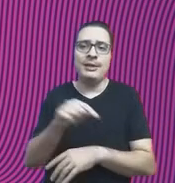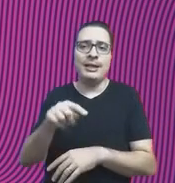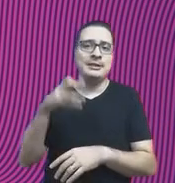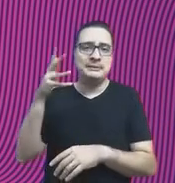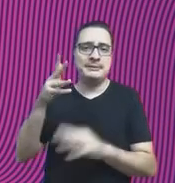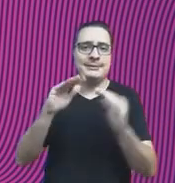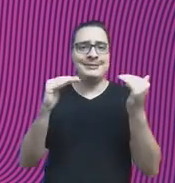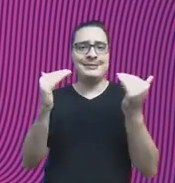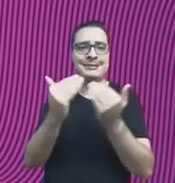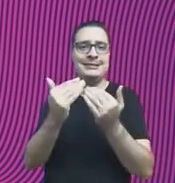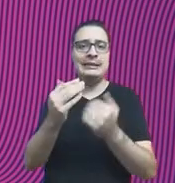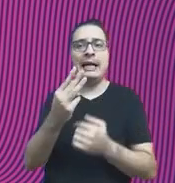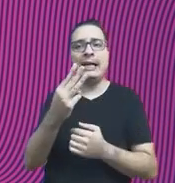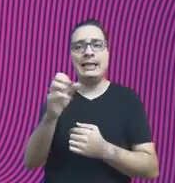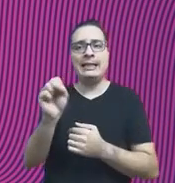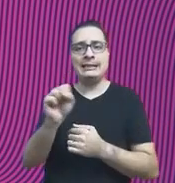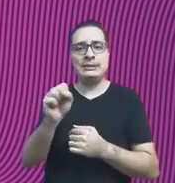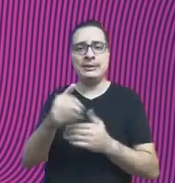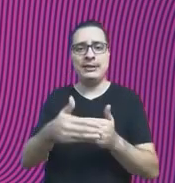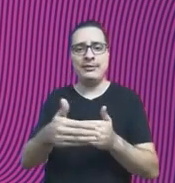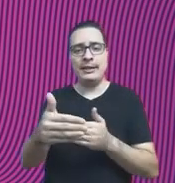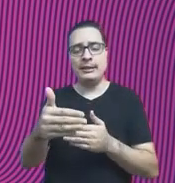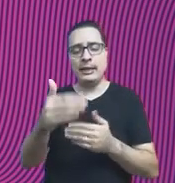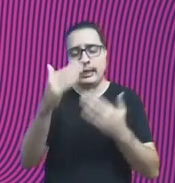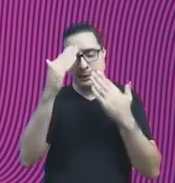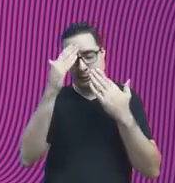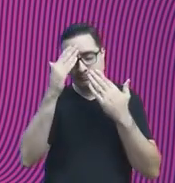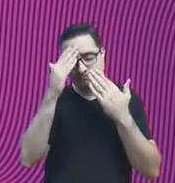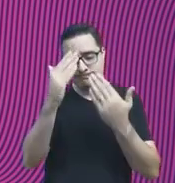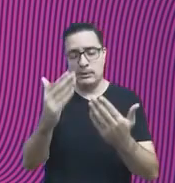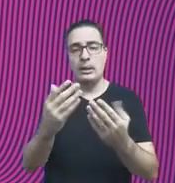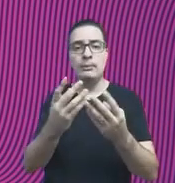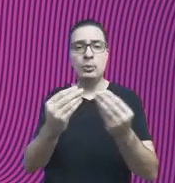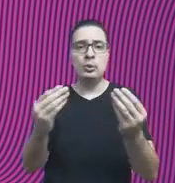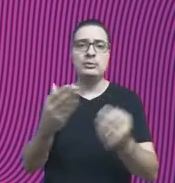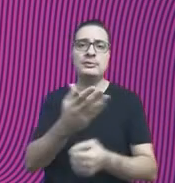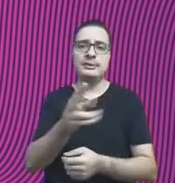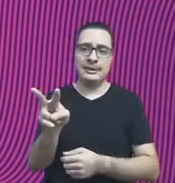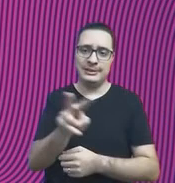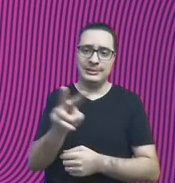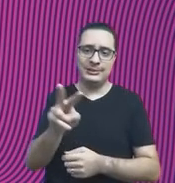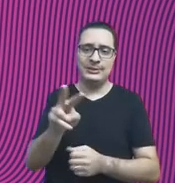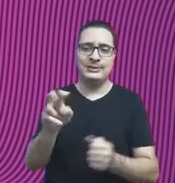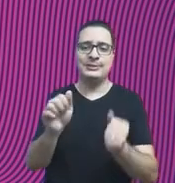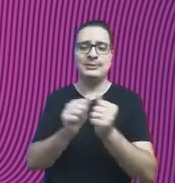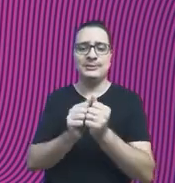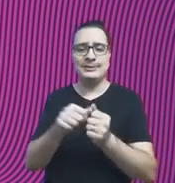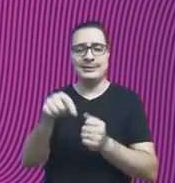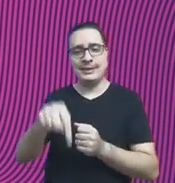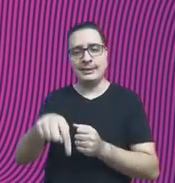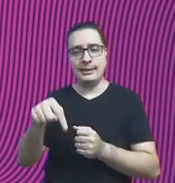30 segundos. Então, mais uma vez, agradecer muito a vocês dois que estão aqui. Eu aprendi